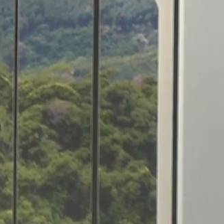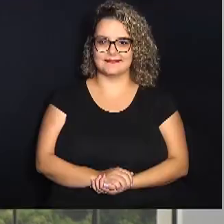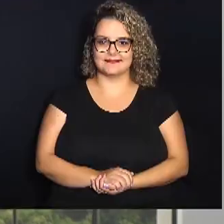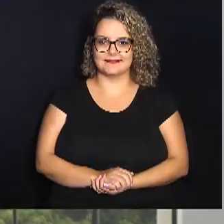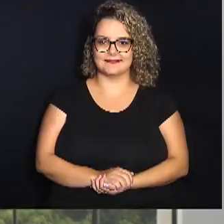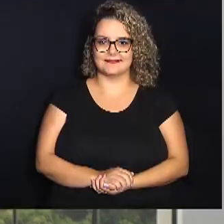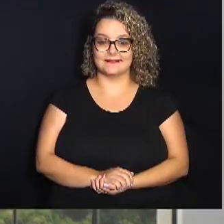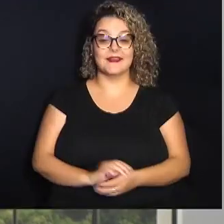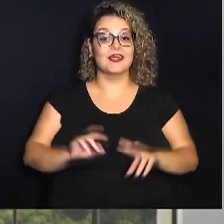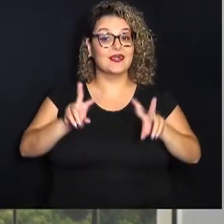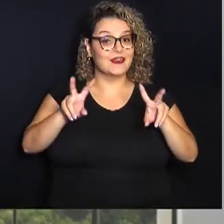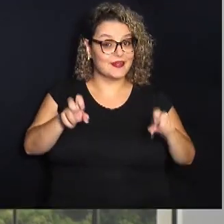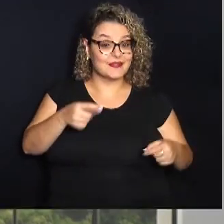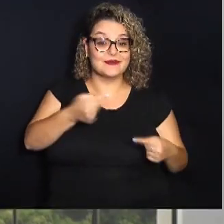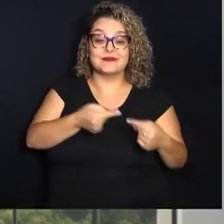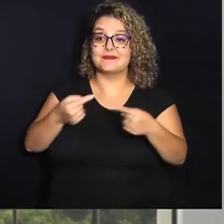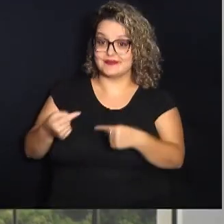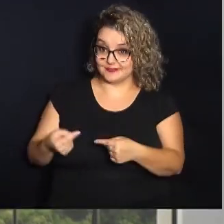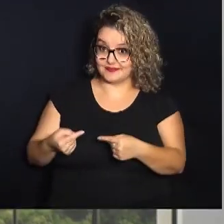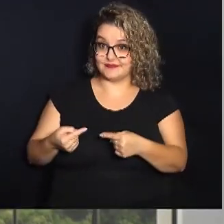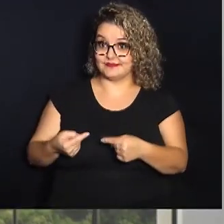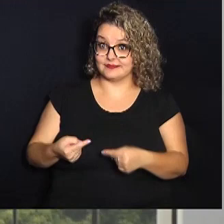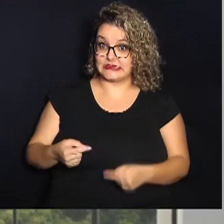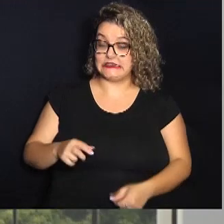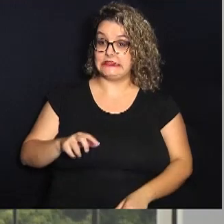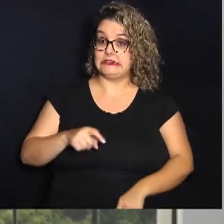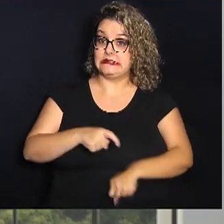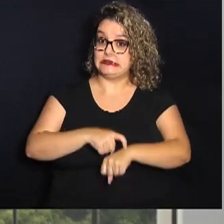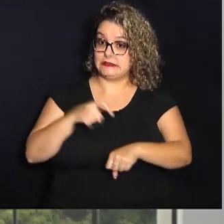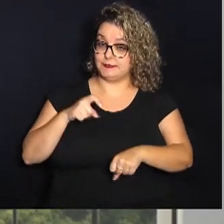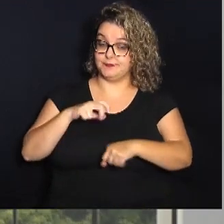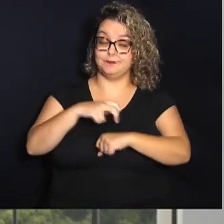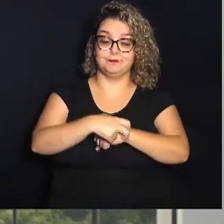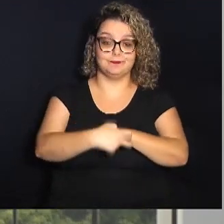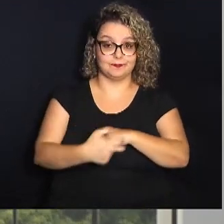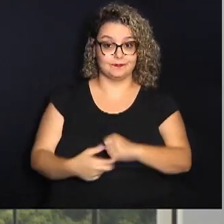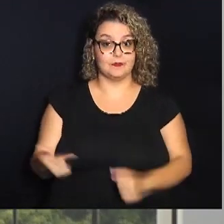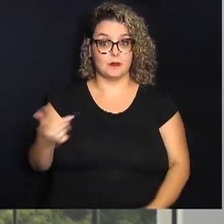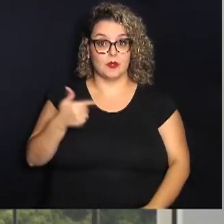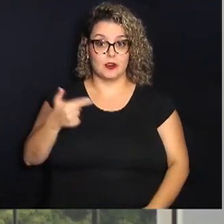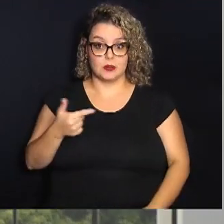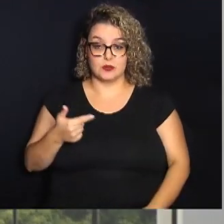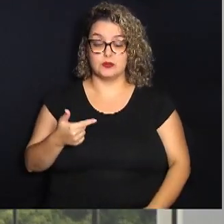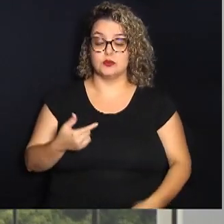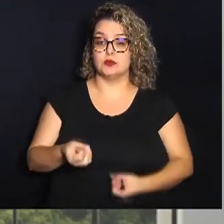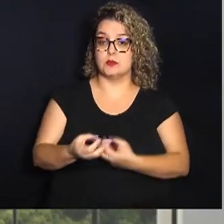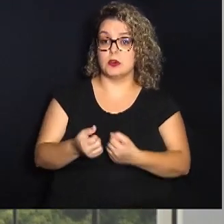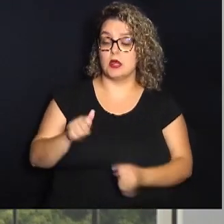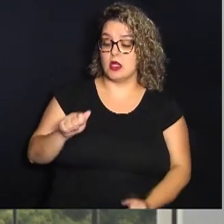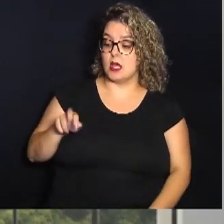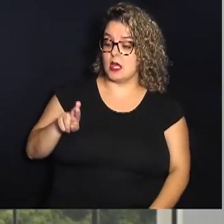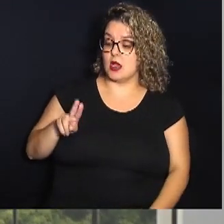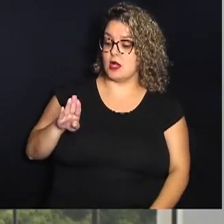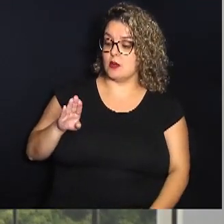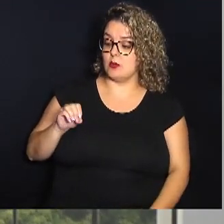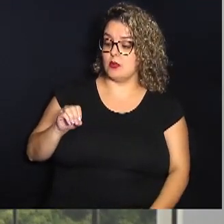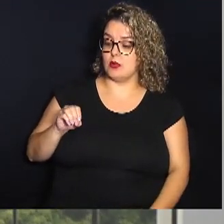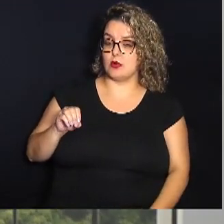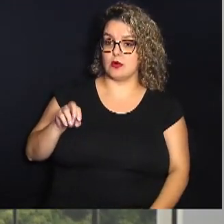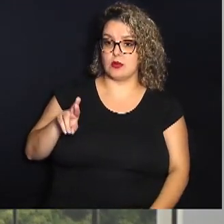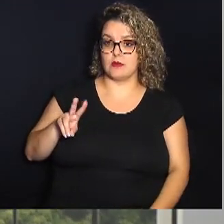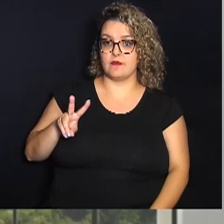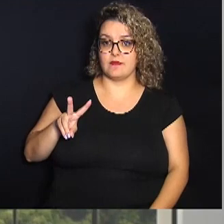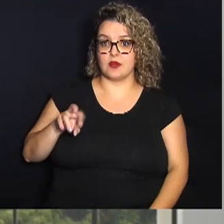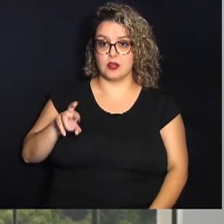ser discutido é a situação da dengue. Segundo dados do painel de arboviroses do Ministério da Saúde, o